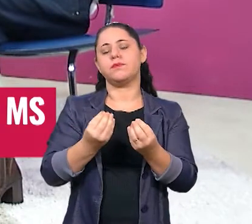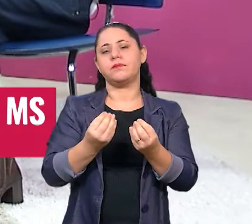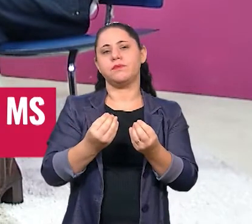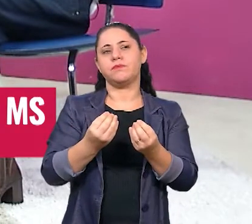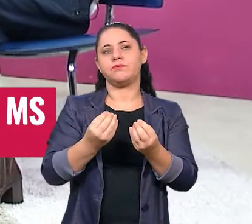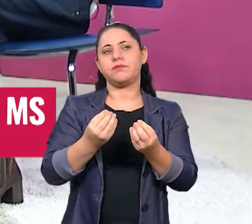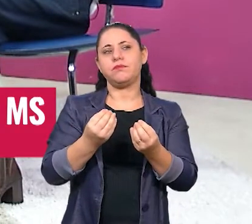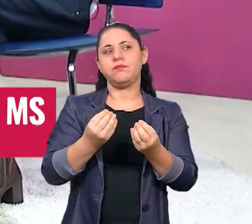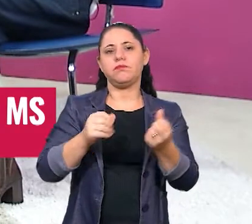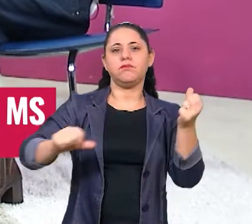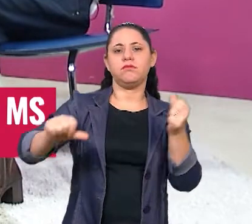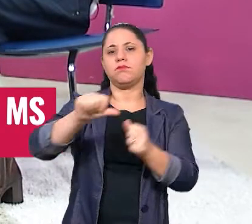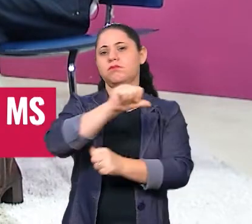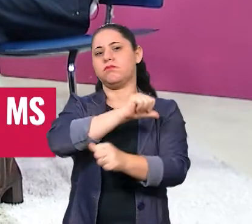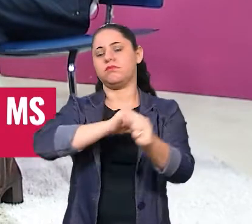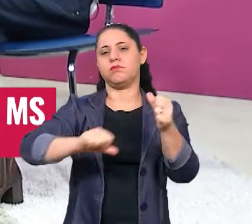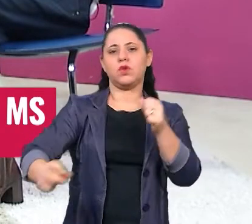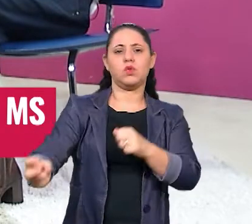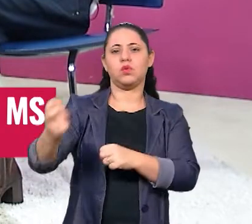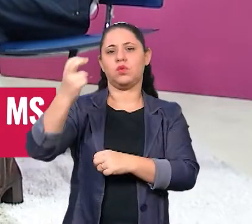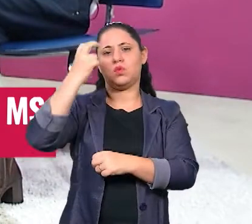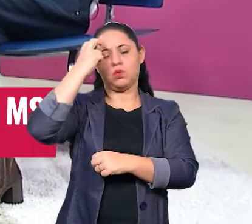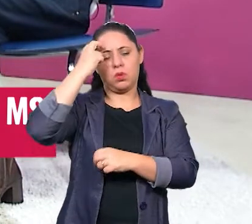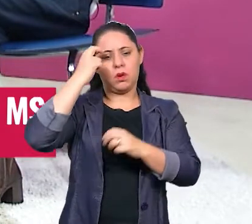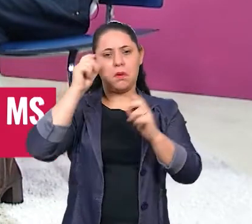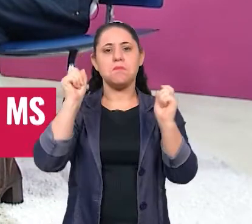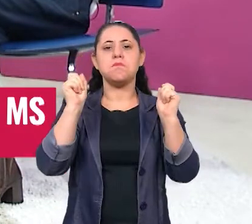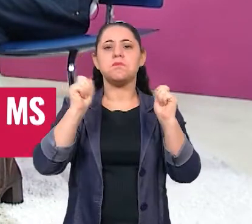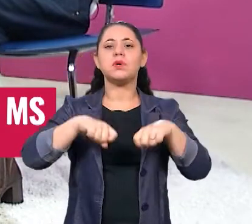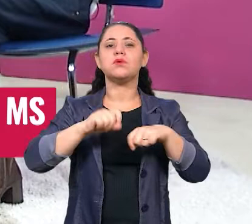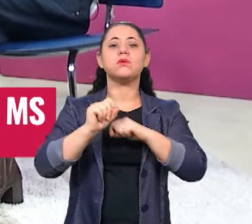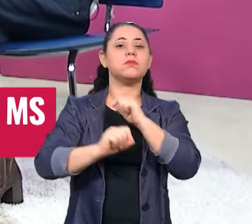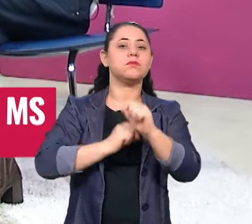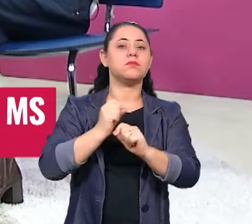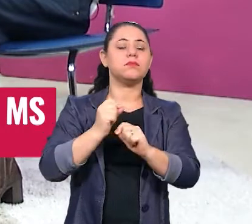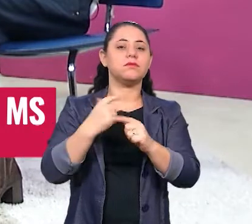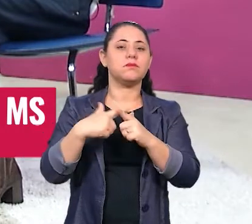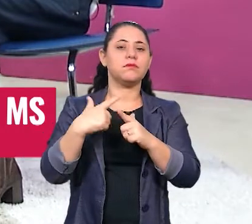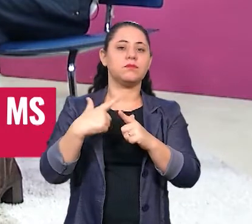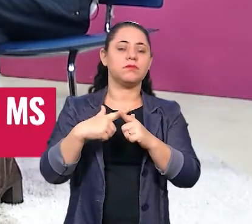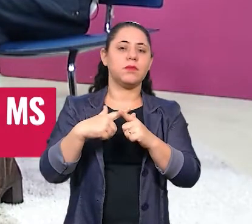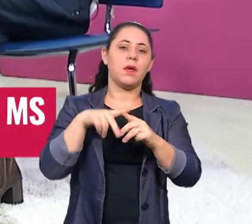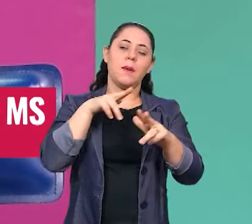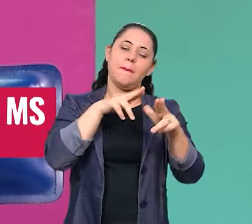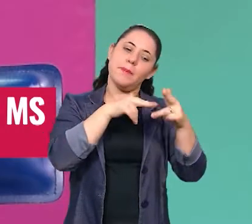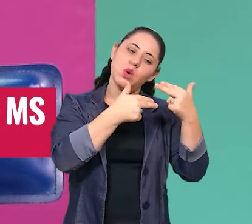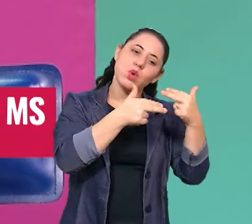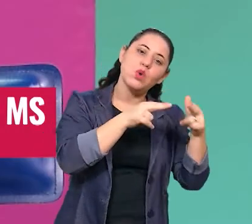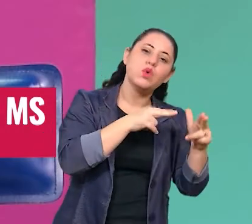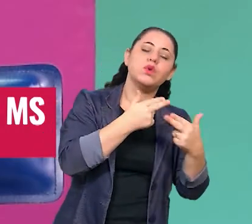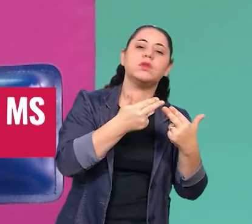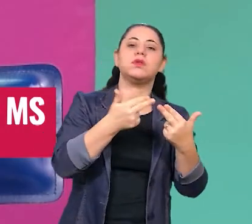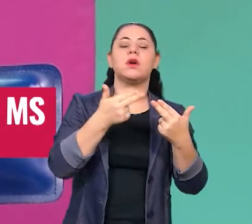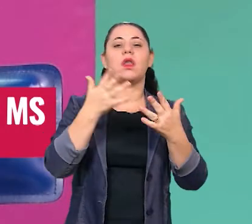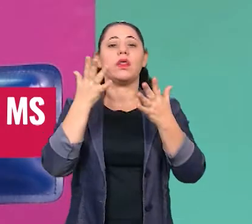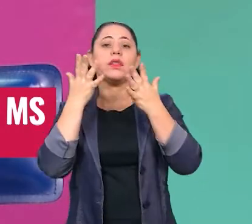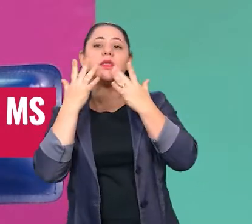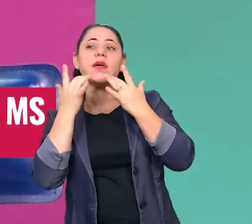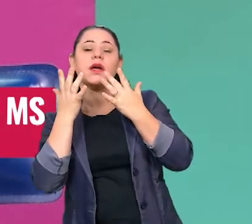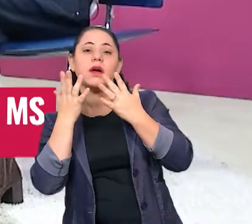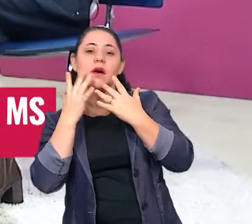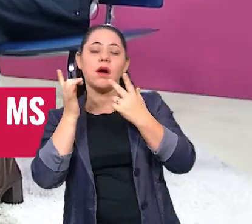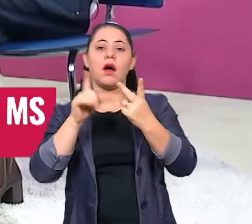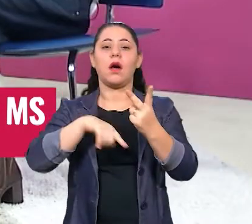troca que a cultura possibilita, né? Porque é através da música, é através do teatro, que as